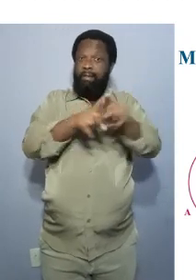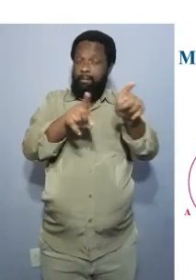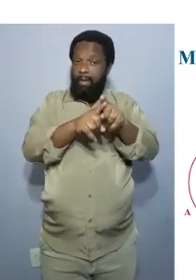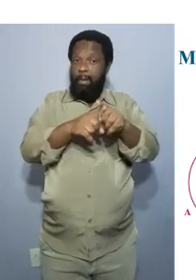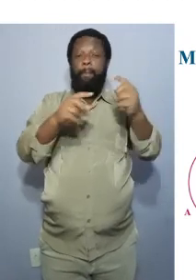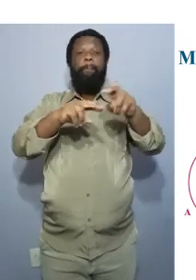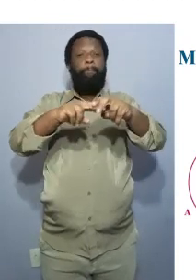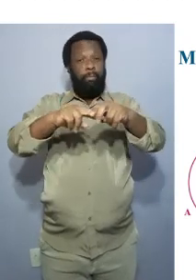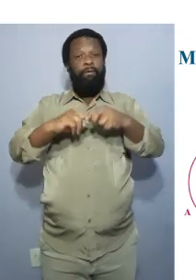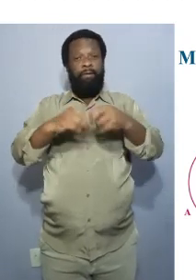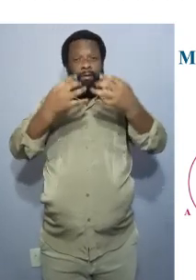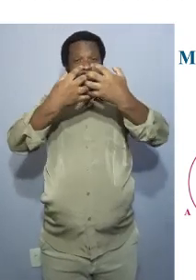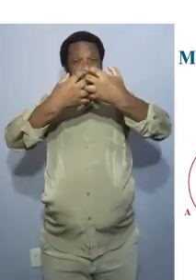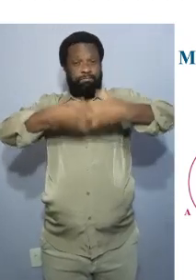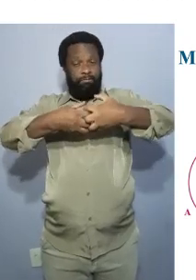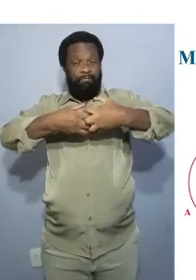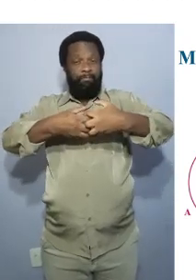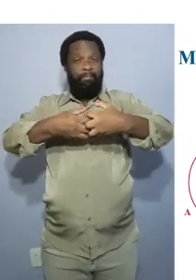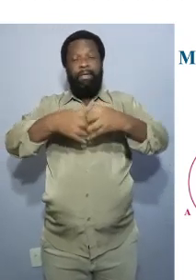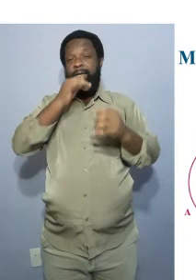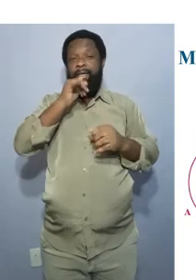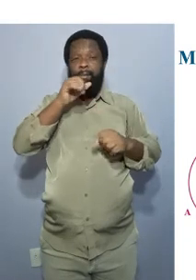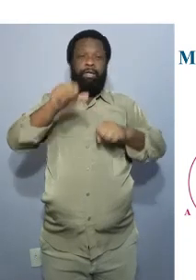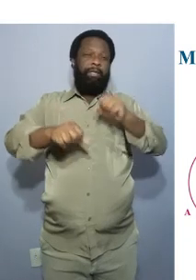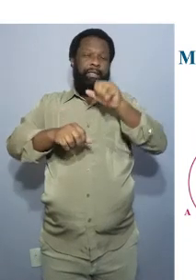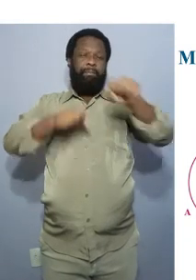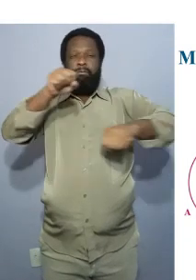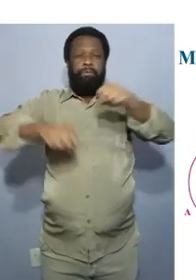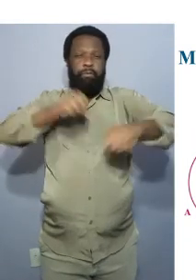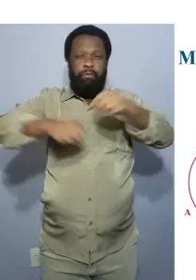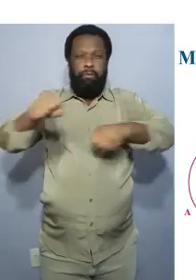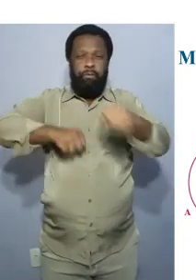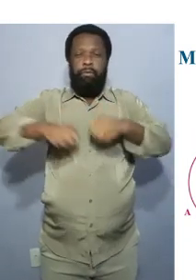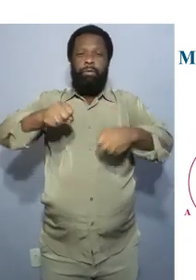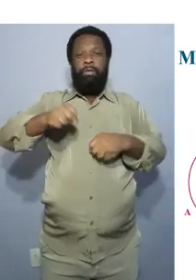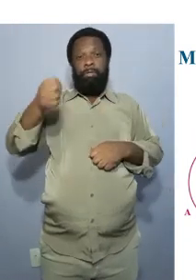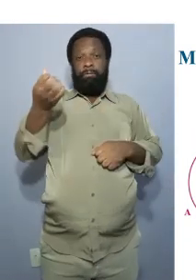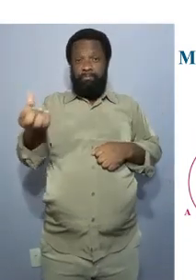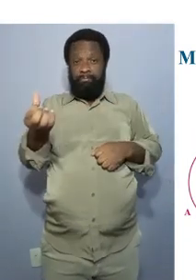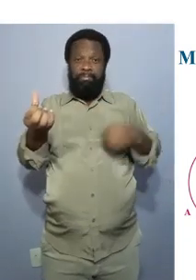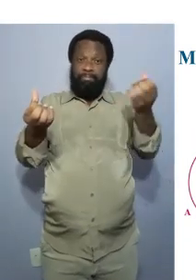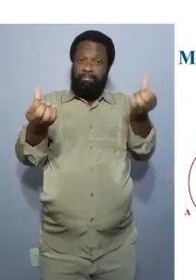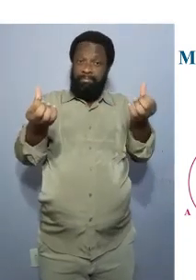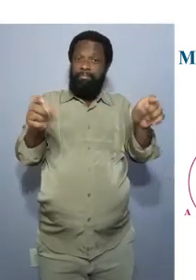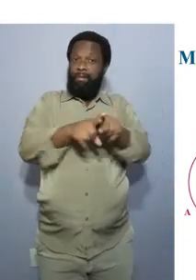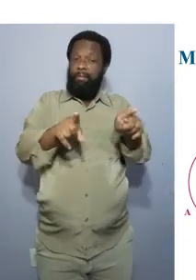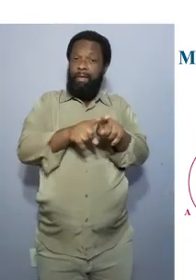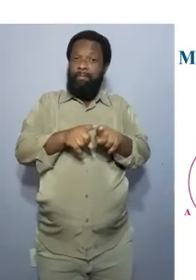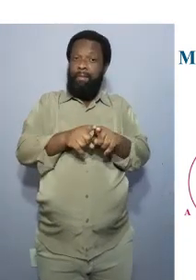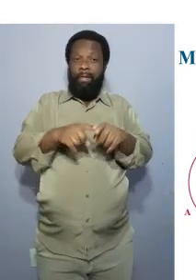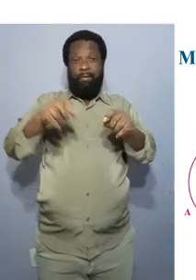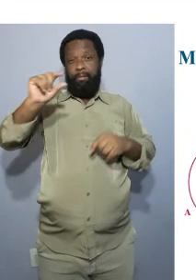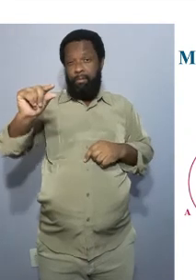6 dentinhos, por causa da ligação através da correia. Então, se você der muitas voltas com o pedal, não necessariamente você vai ter